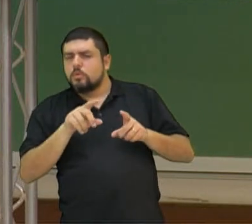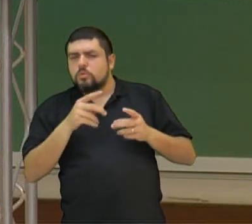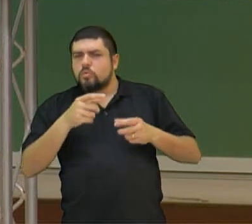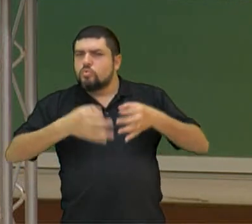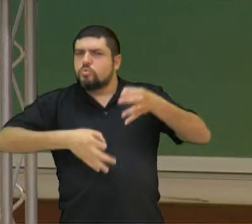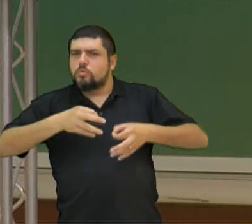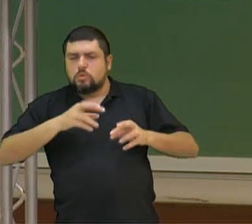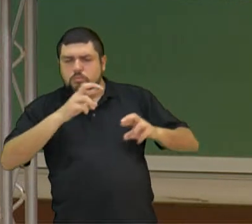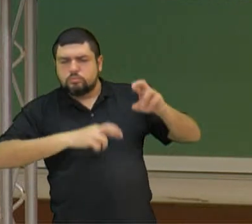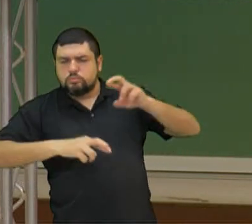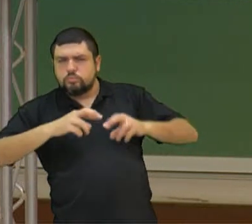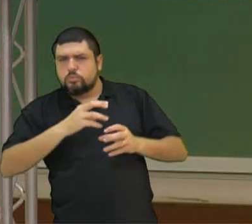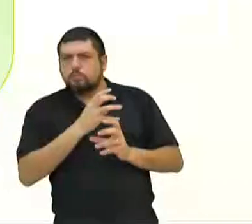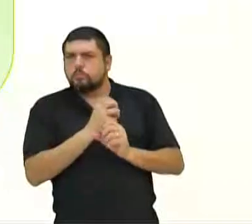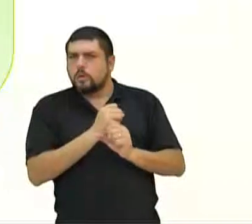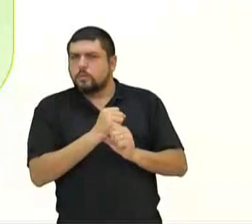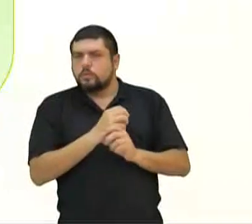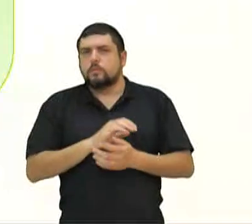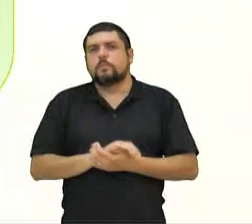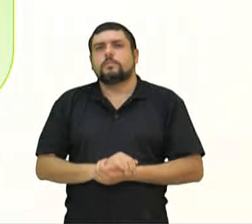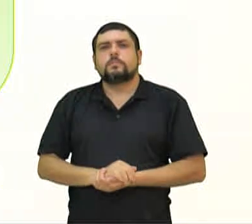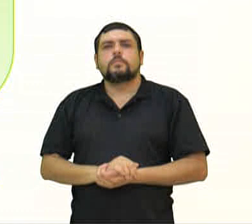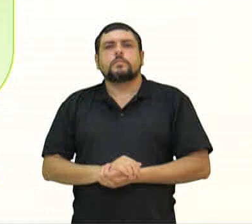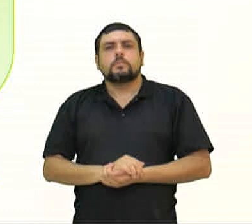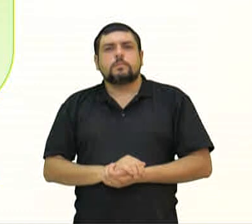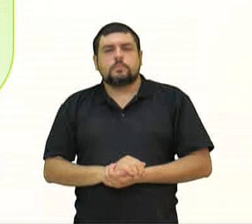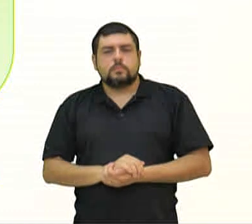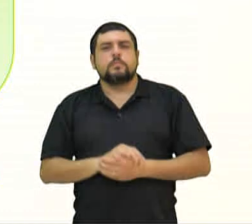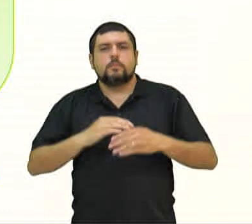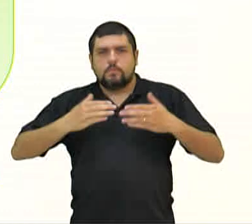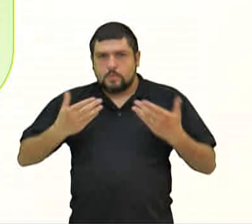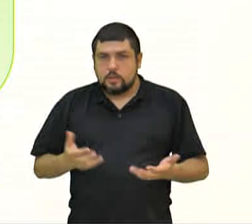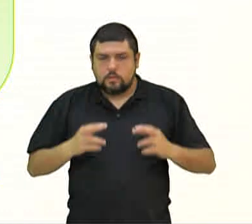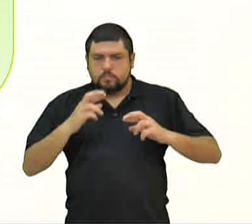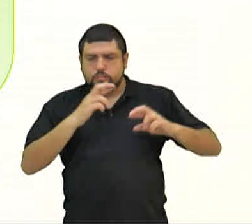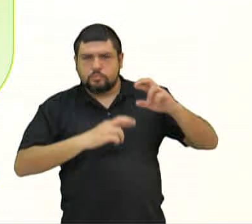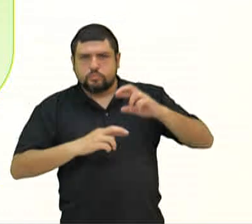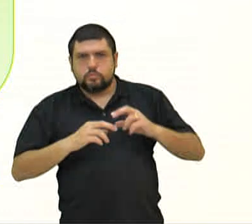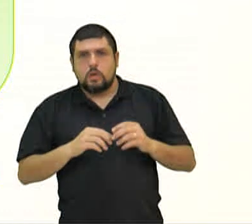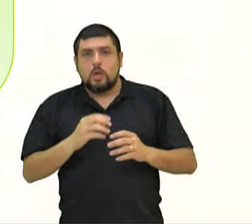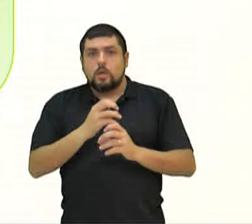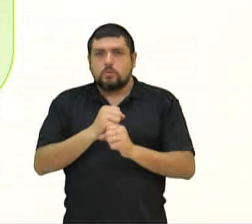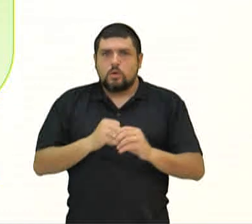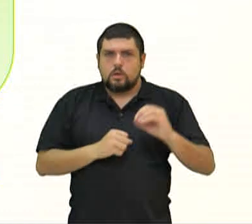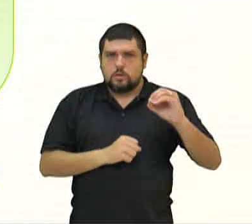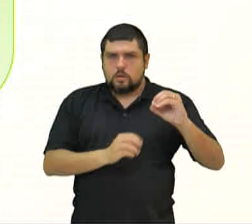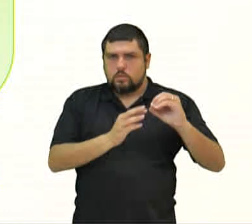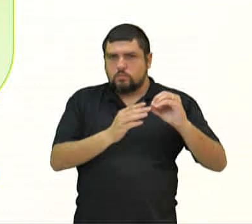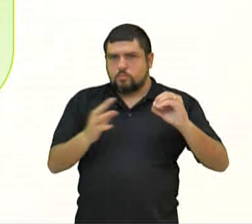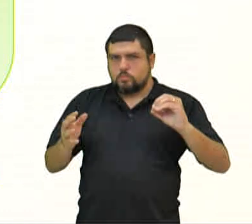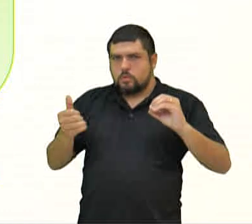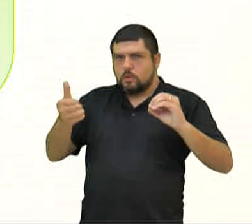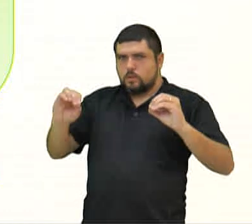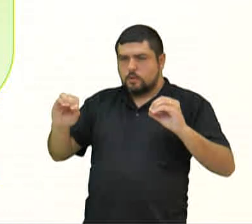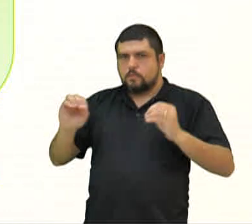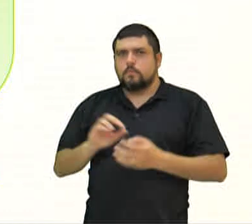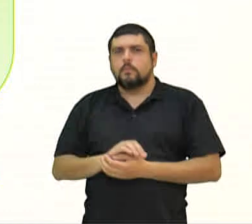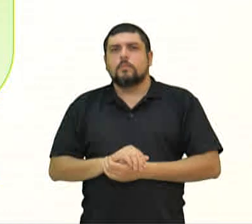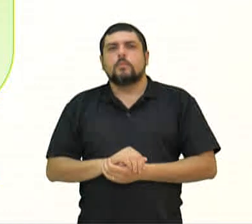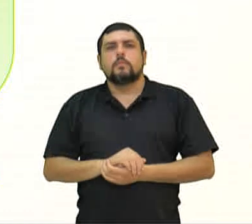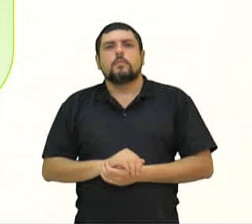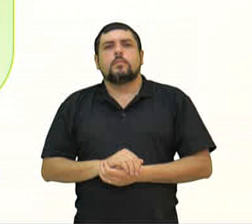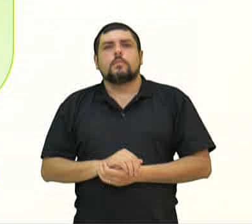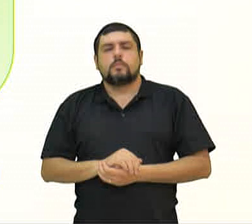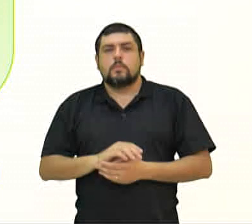avaliação? Então, as notas para cada avaliação vão de 0 a 10. Uma bancada